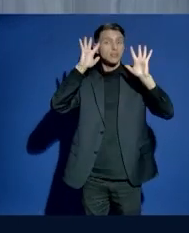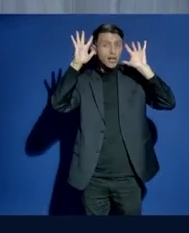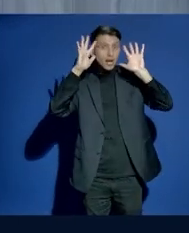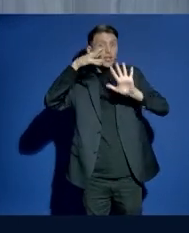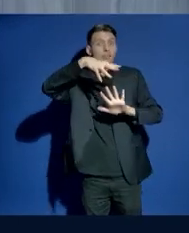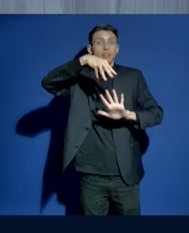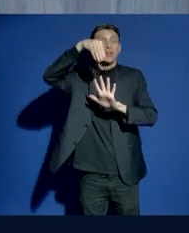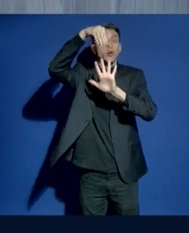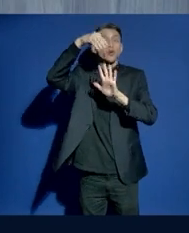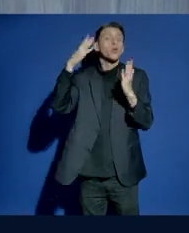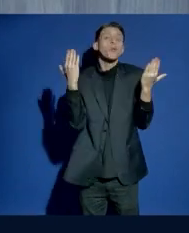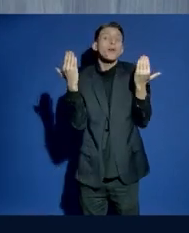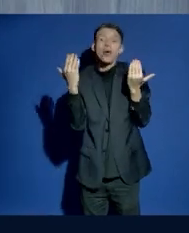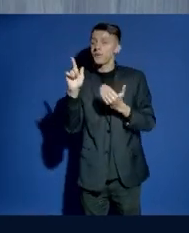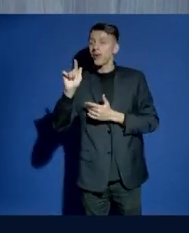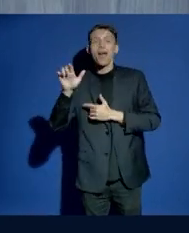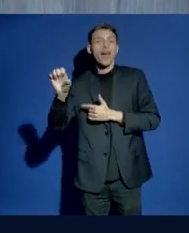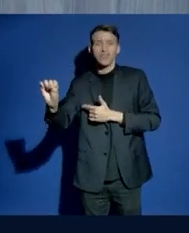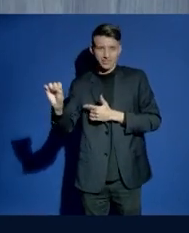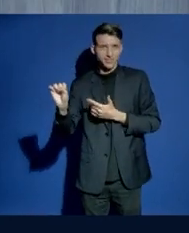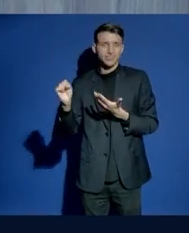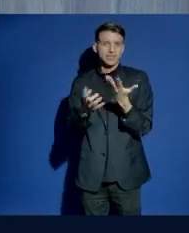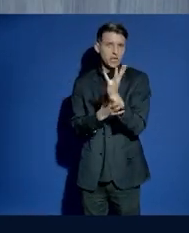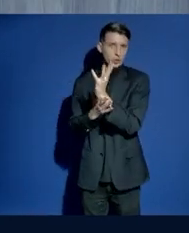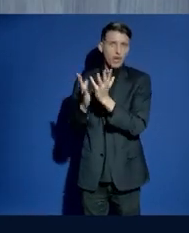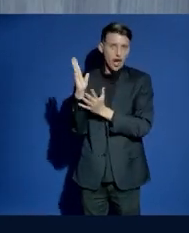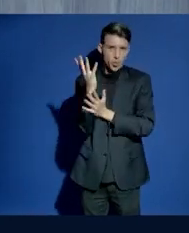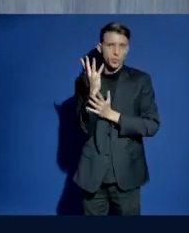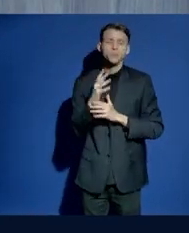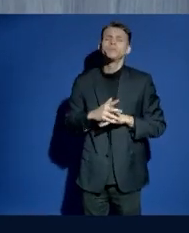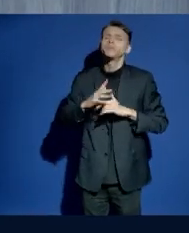como você pensa em gás natural e o gás natural